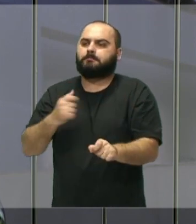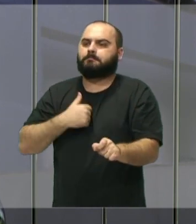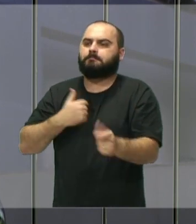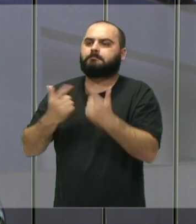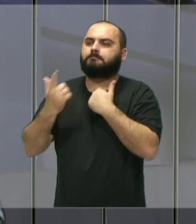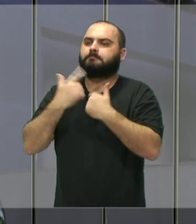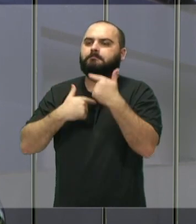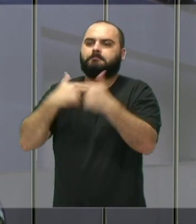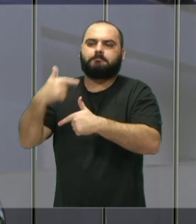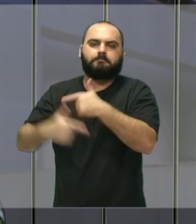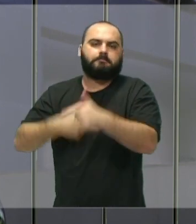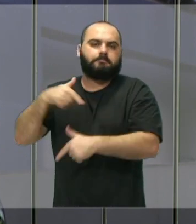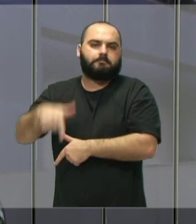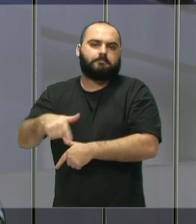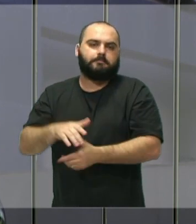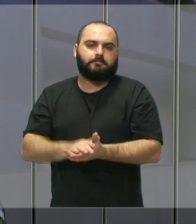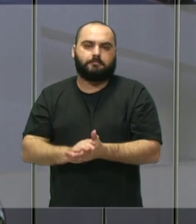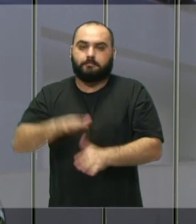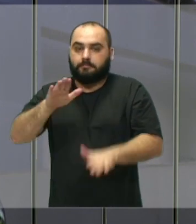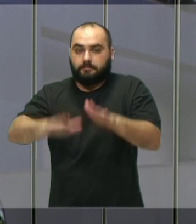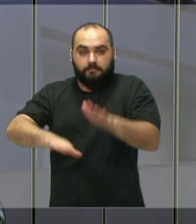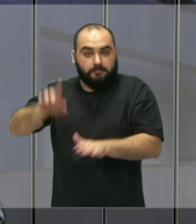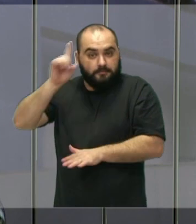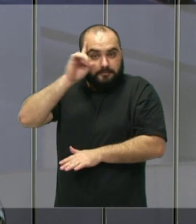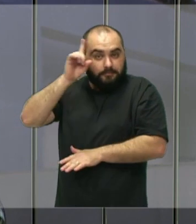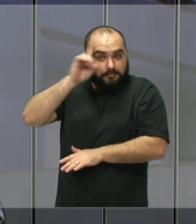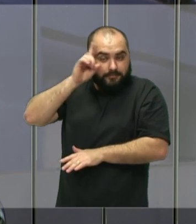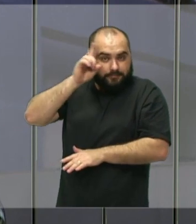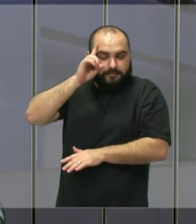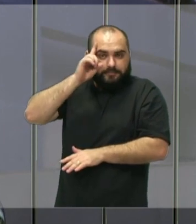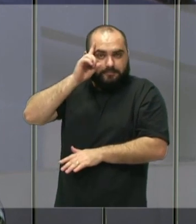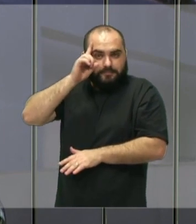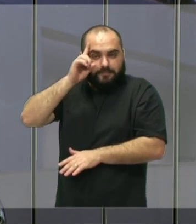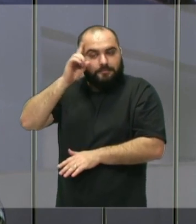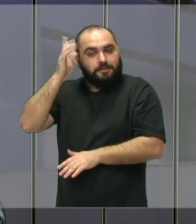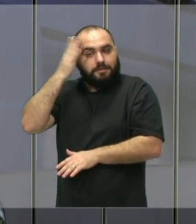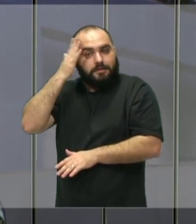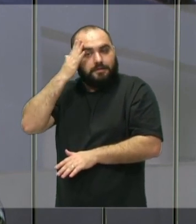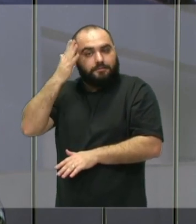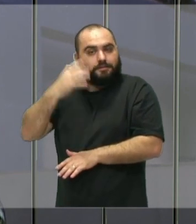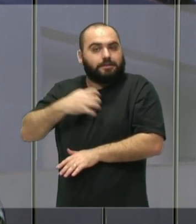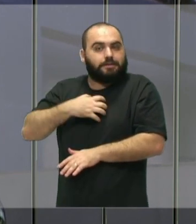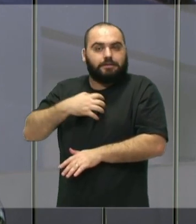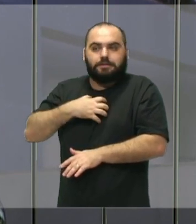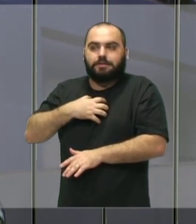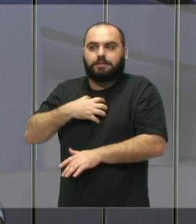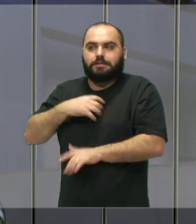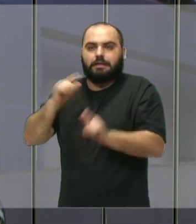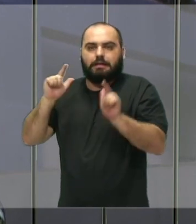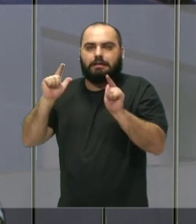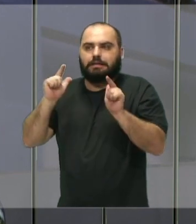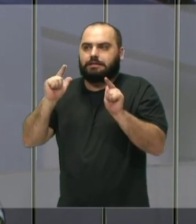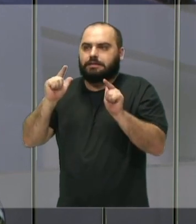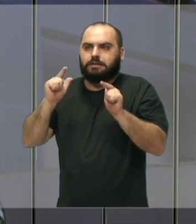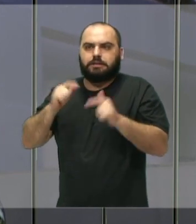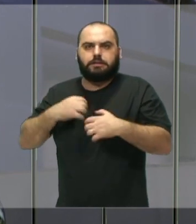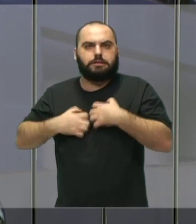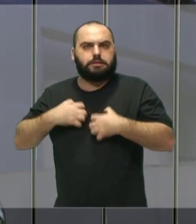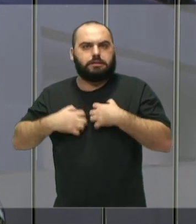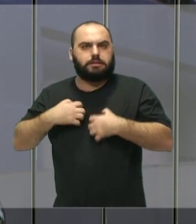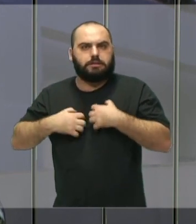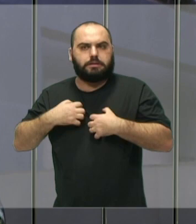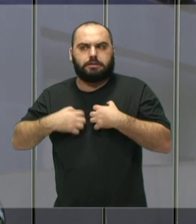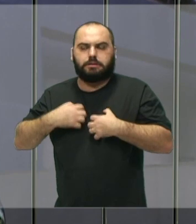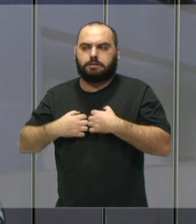dia a dia a gente acaba sendo tendenciosa a querer ou ter um sentimento de raiva por alguma atitude que tu